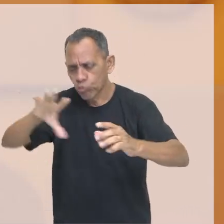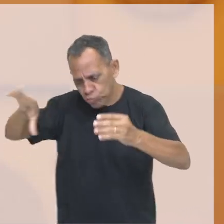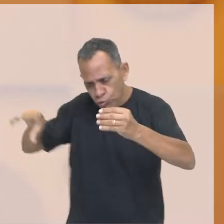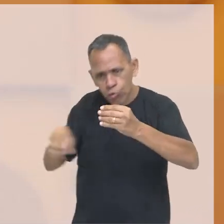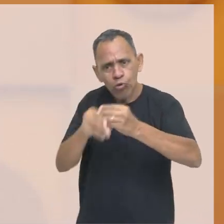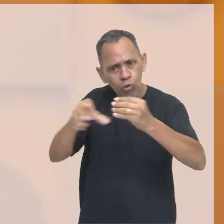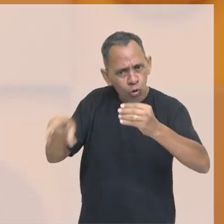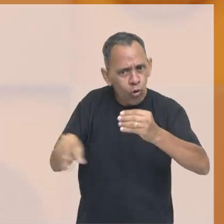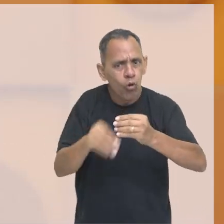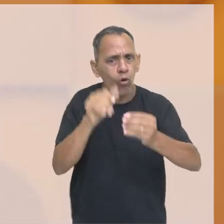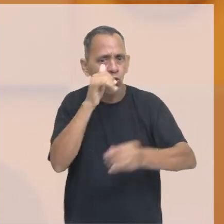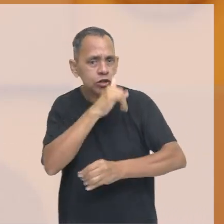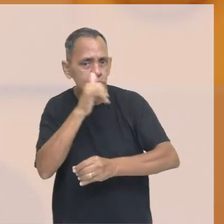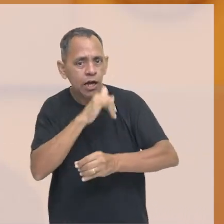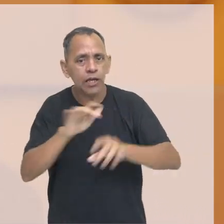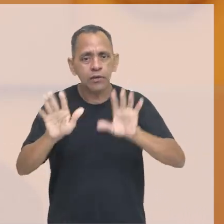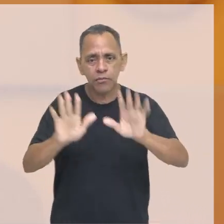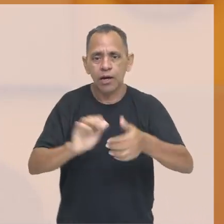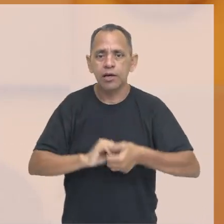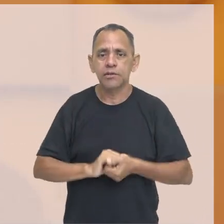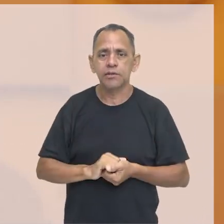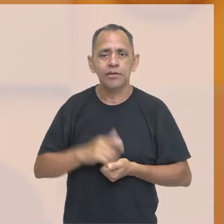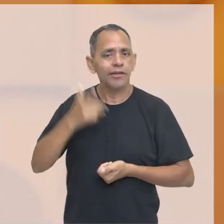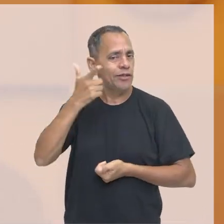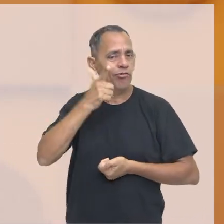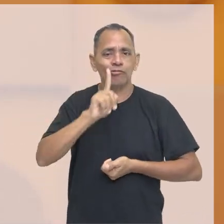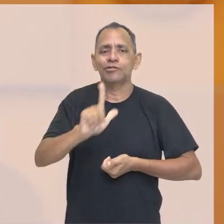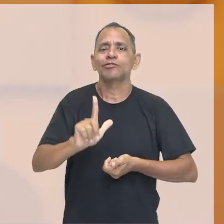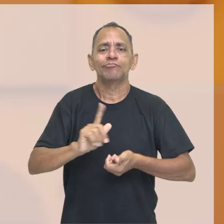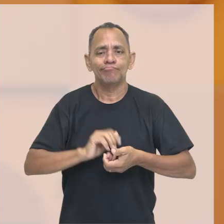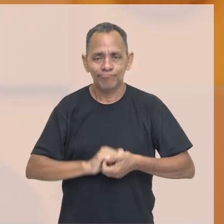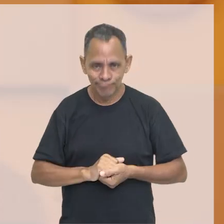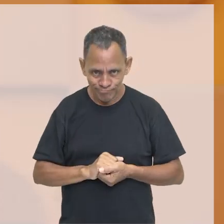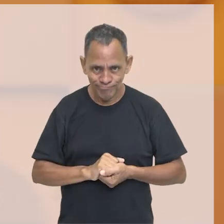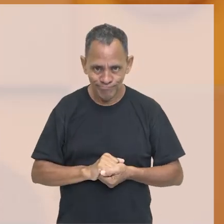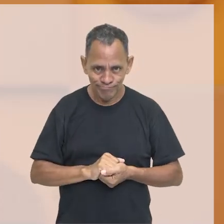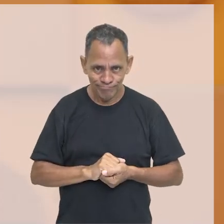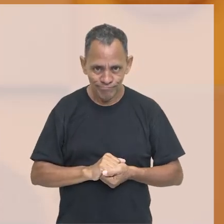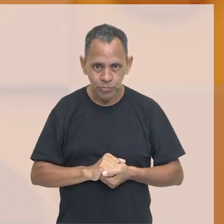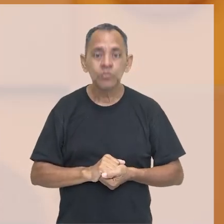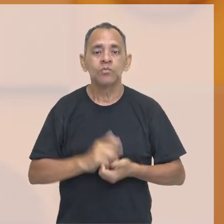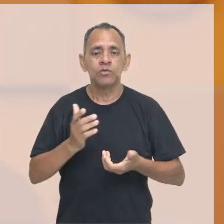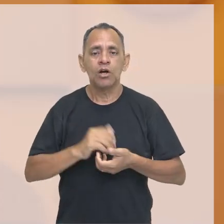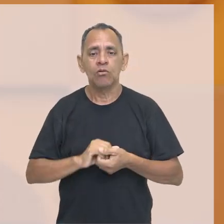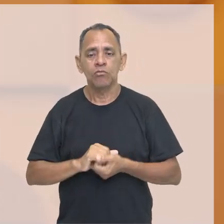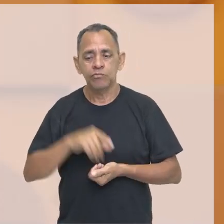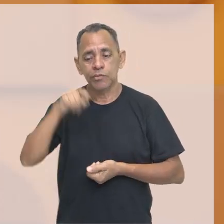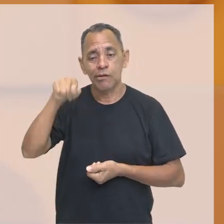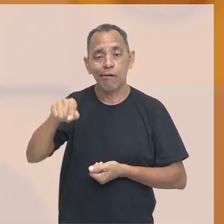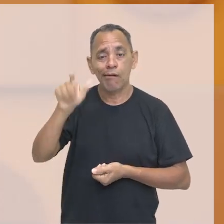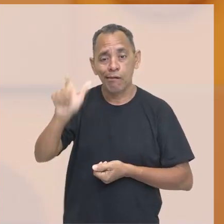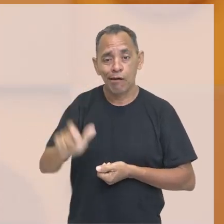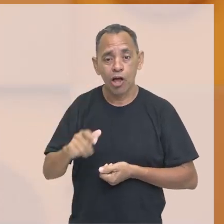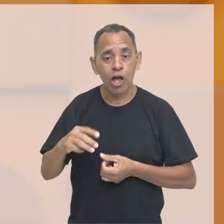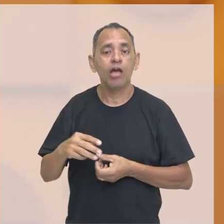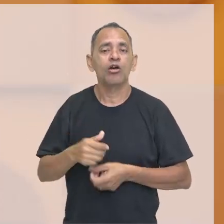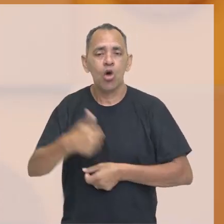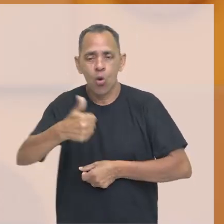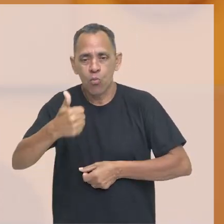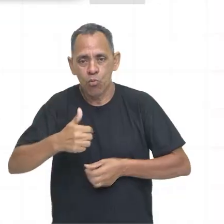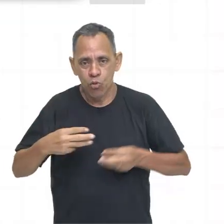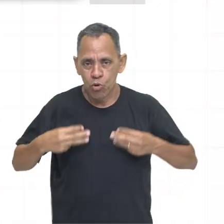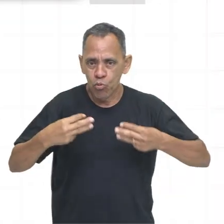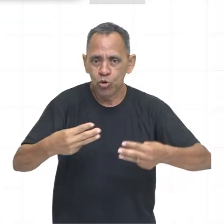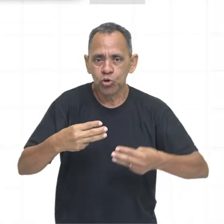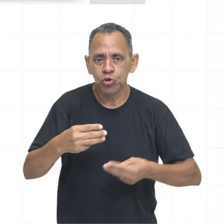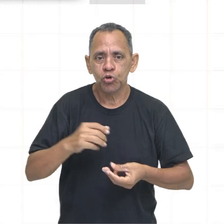aconteceu. Luigi Facta vai sair do poder e vai desestabilizar o governo italiano naquele momento, certo?